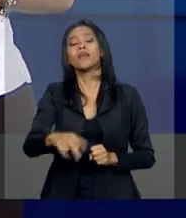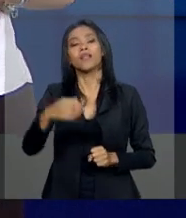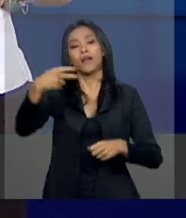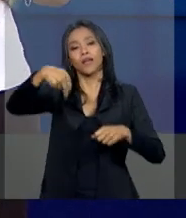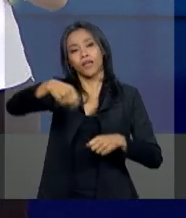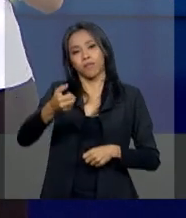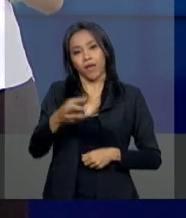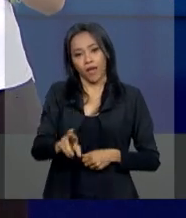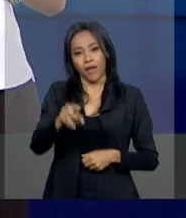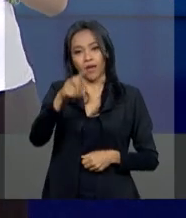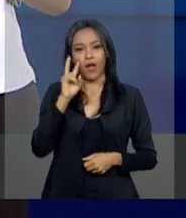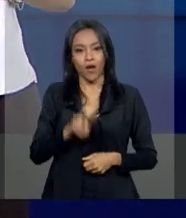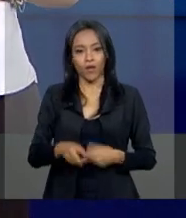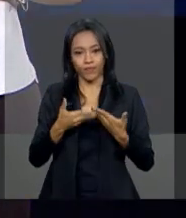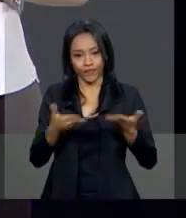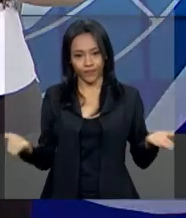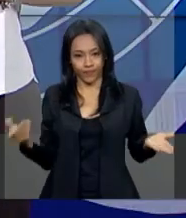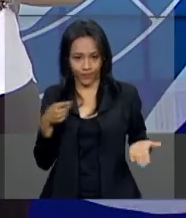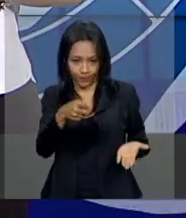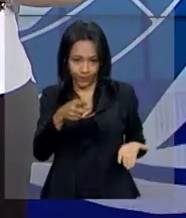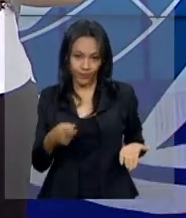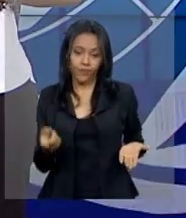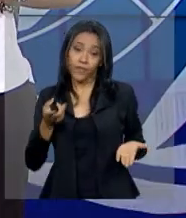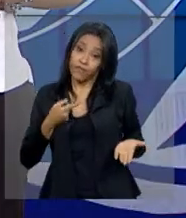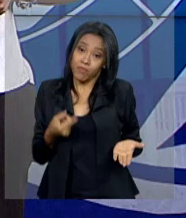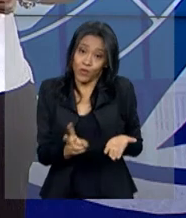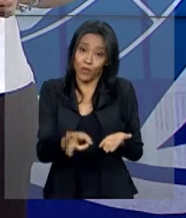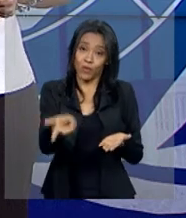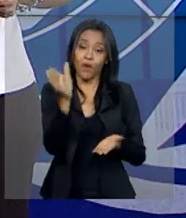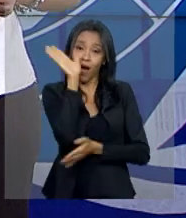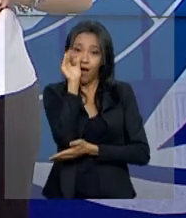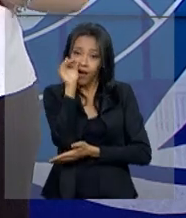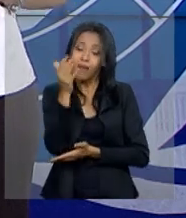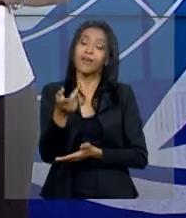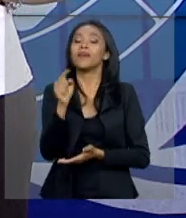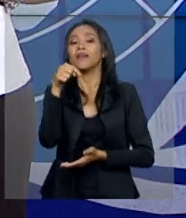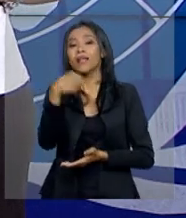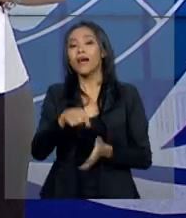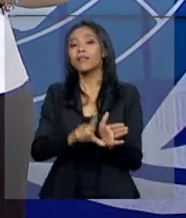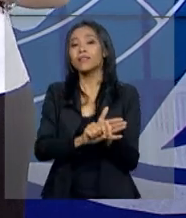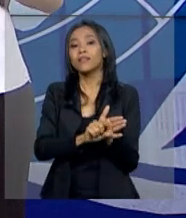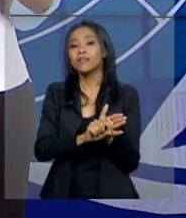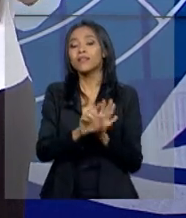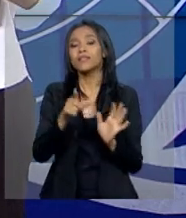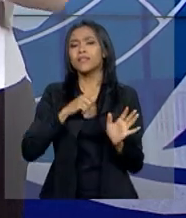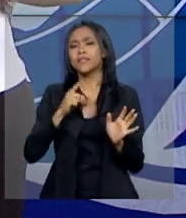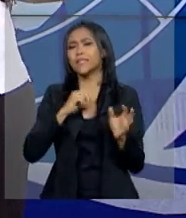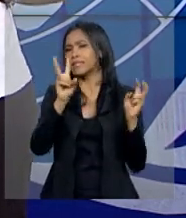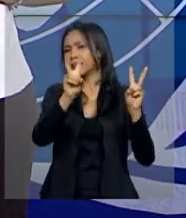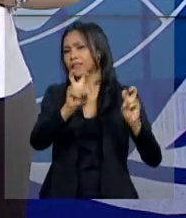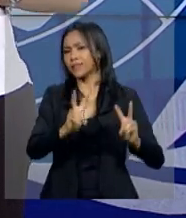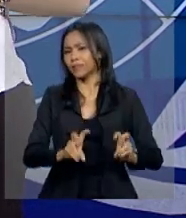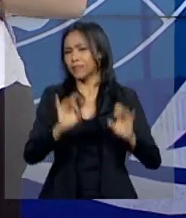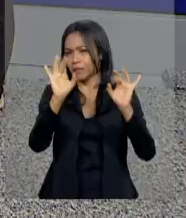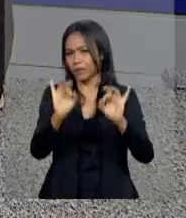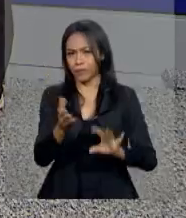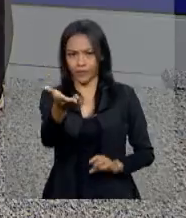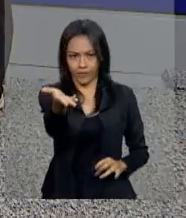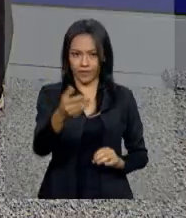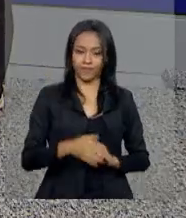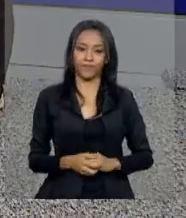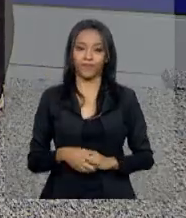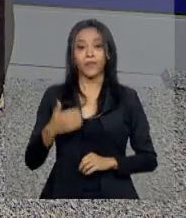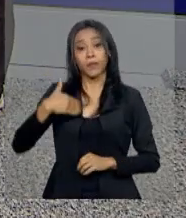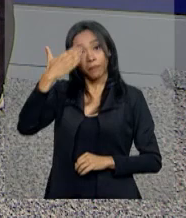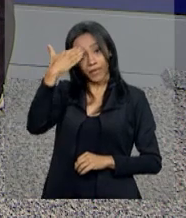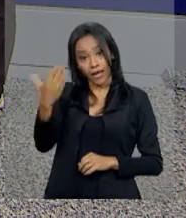no @TVNBR. Nós vamos continuar acompanhando e lá no Twitter preparamos conteúdos especialmente para você. Obrigada,